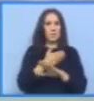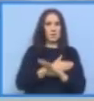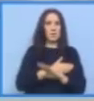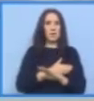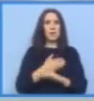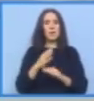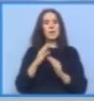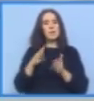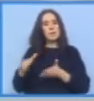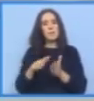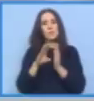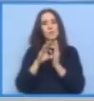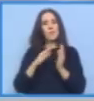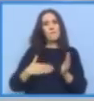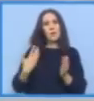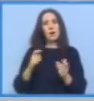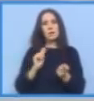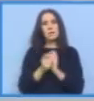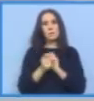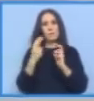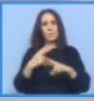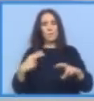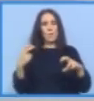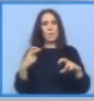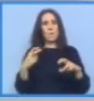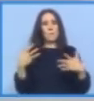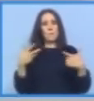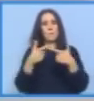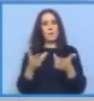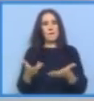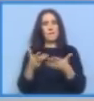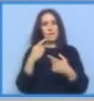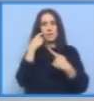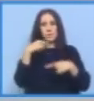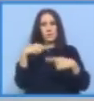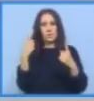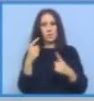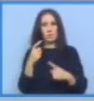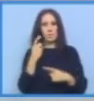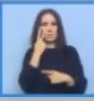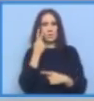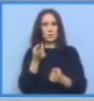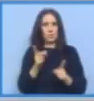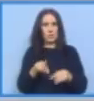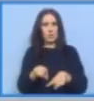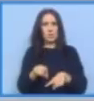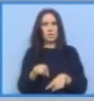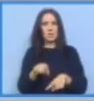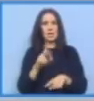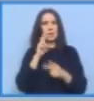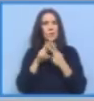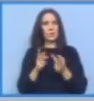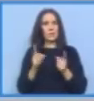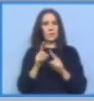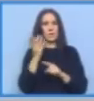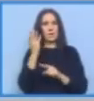caminho, de conversão, de descoberta, para chegar à manifestação da Páscoa, não é? Deste reencontro